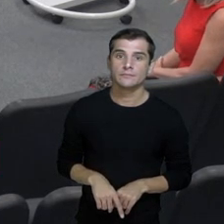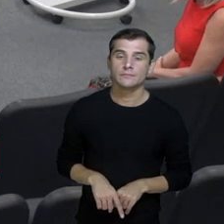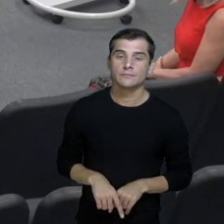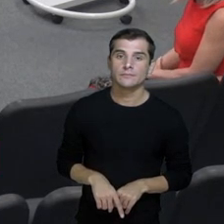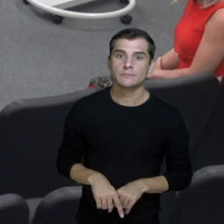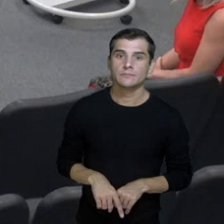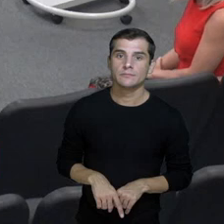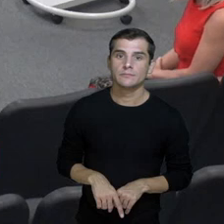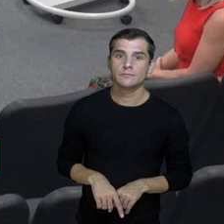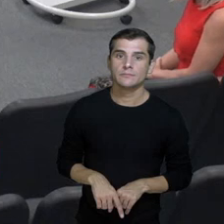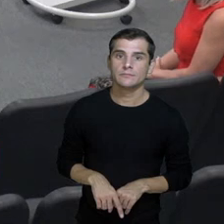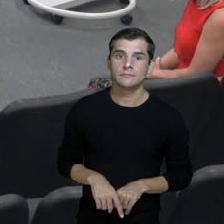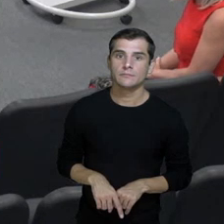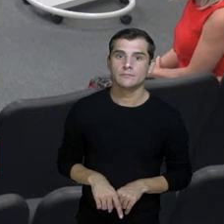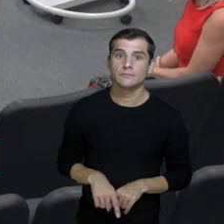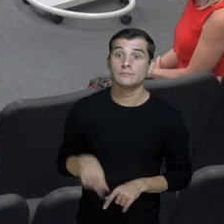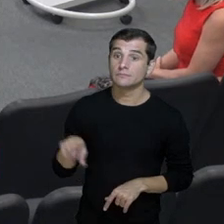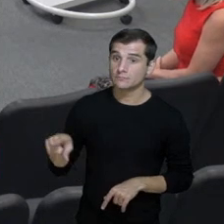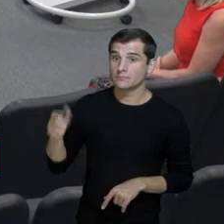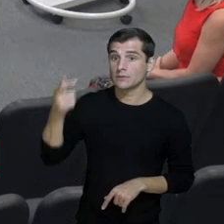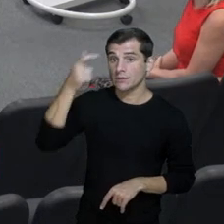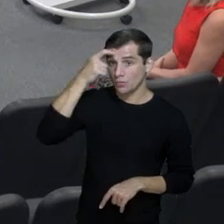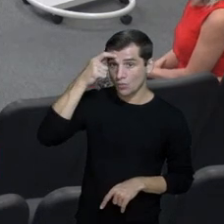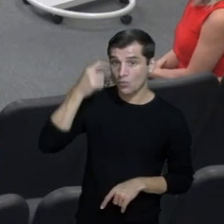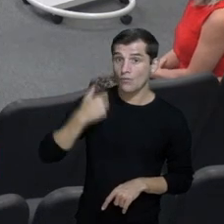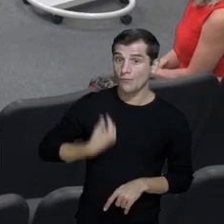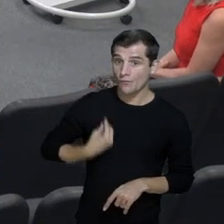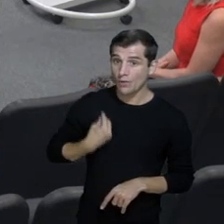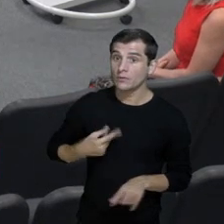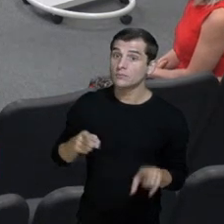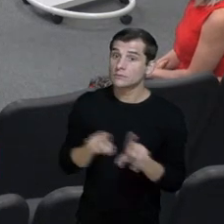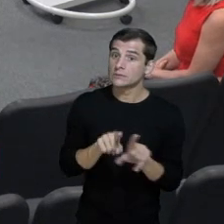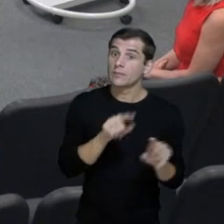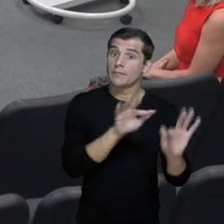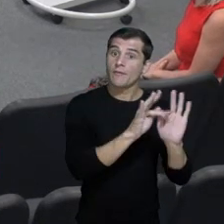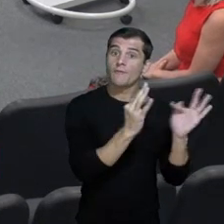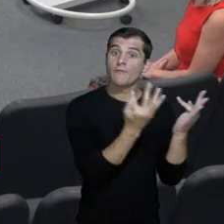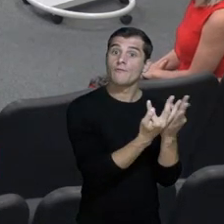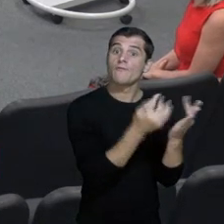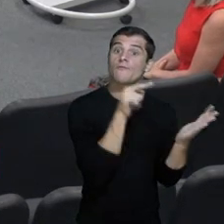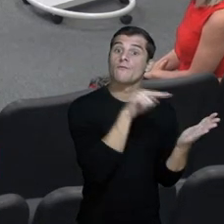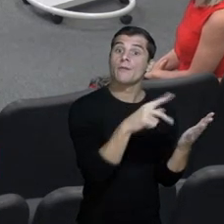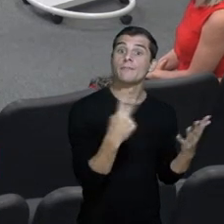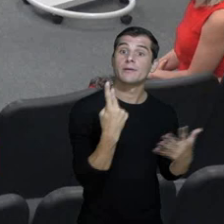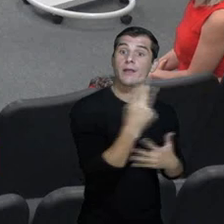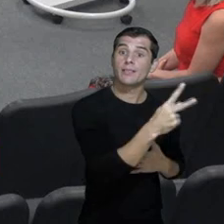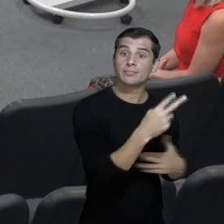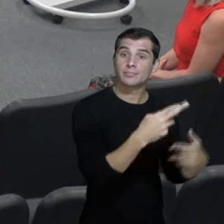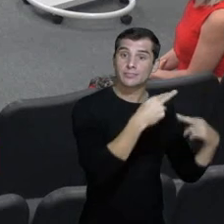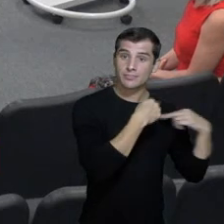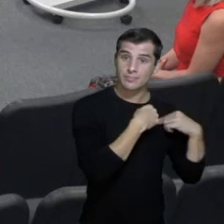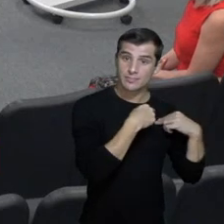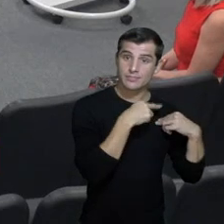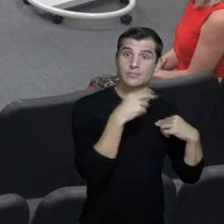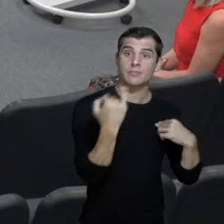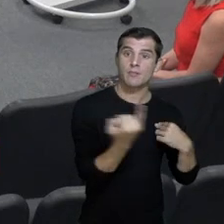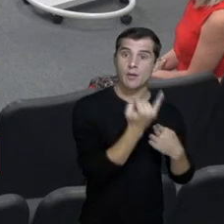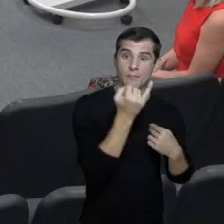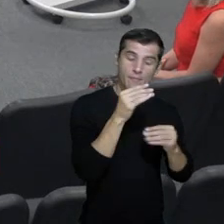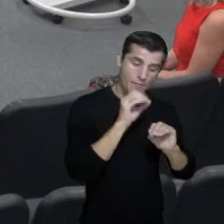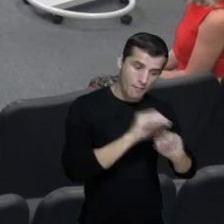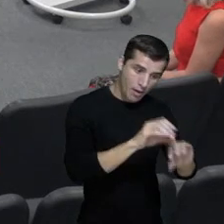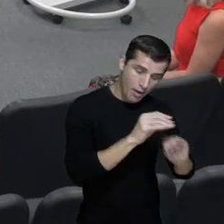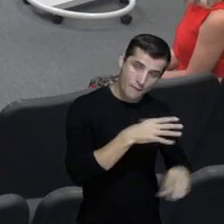aí conscientização os deveres da família também a família sendo muito importante nesse papel de educar os seus filhos